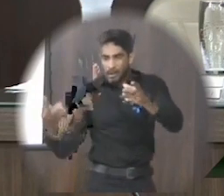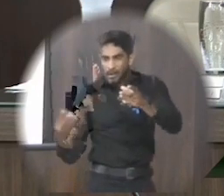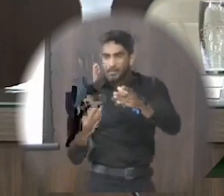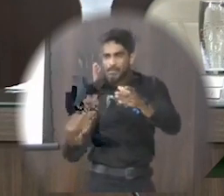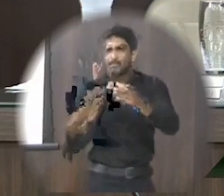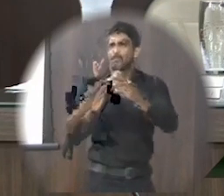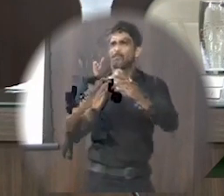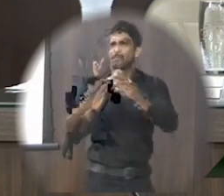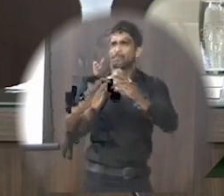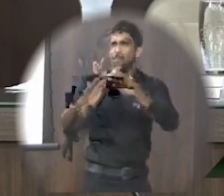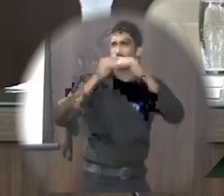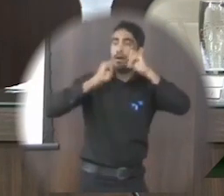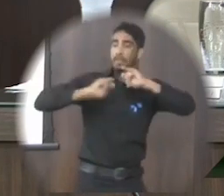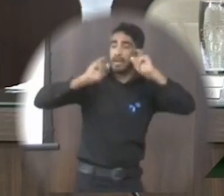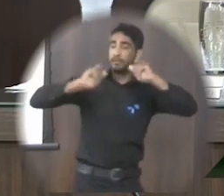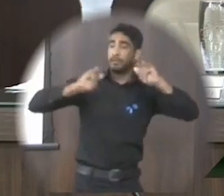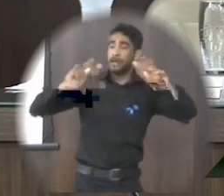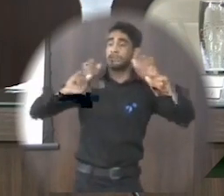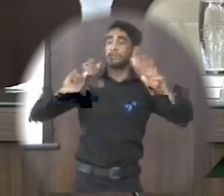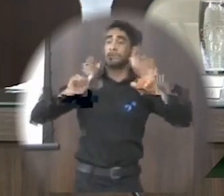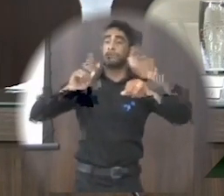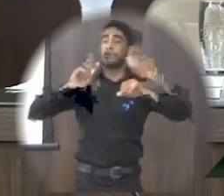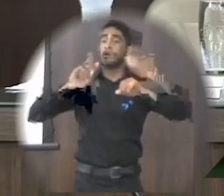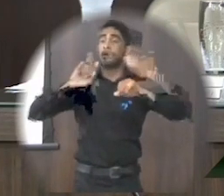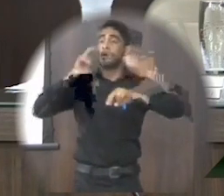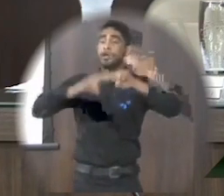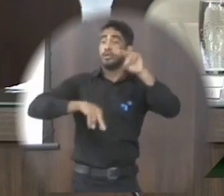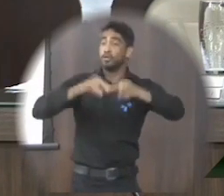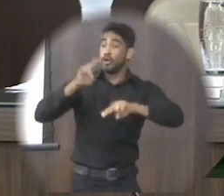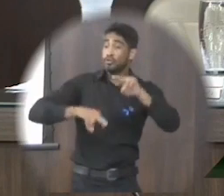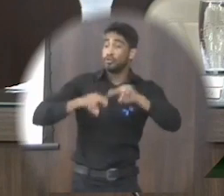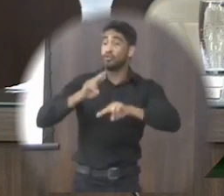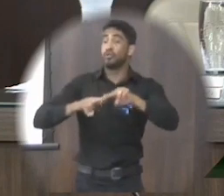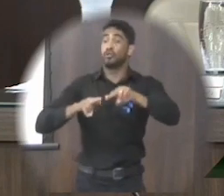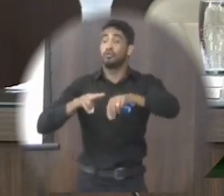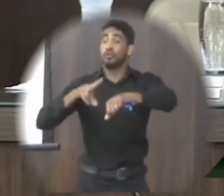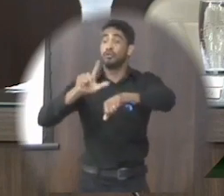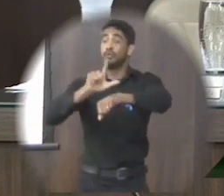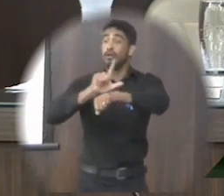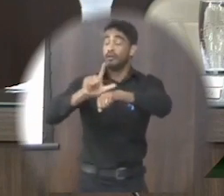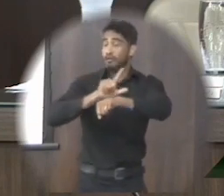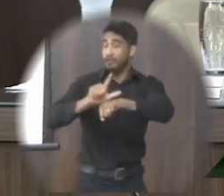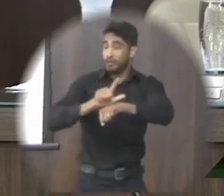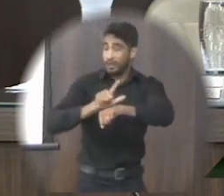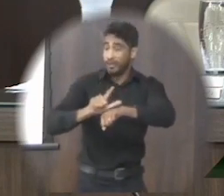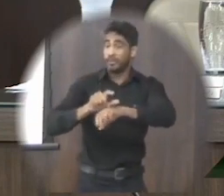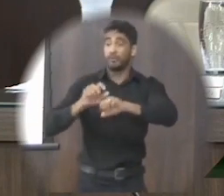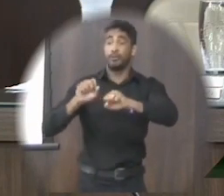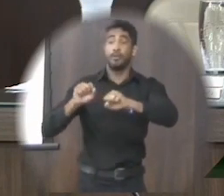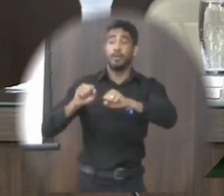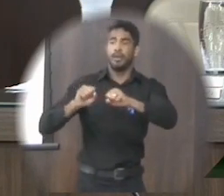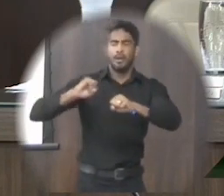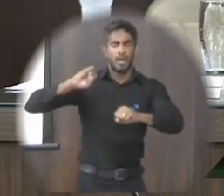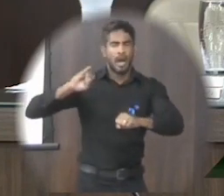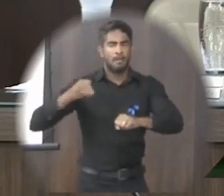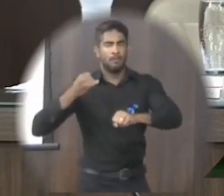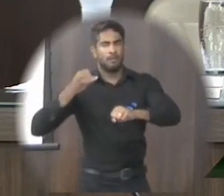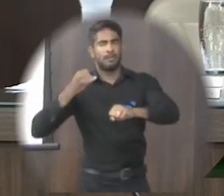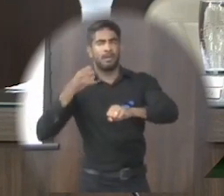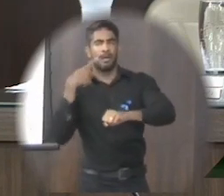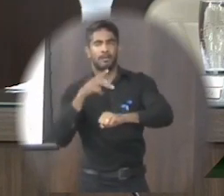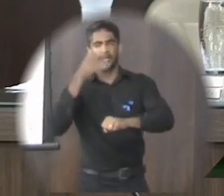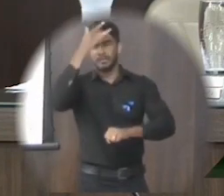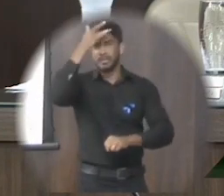campanha Junho Violeta, com o objetivo de sensibilizar sobre o abuso e a violência contra os idosos, a ser realizada